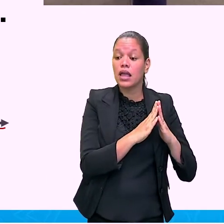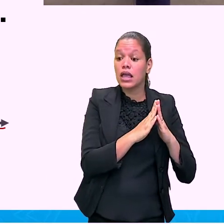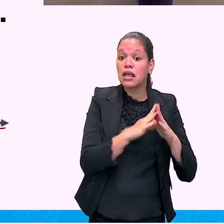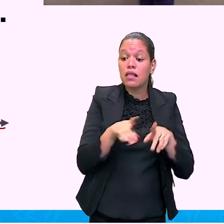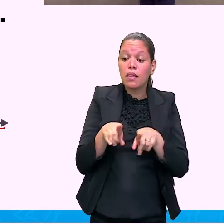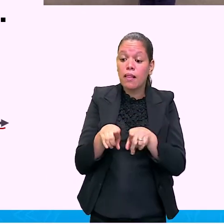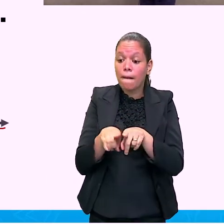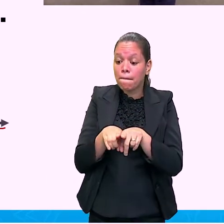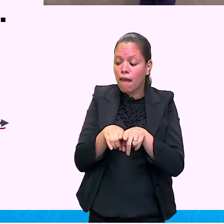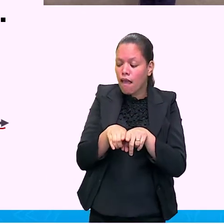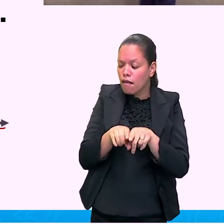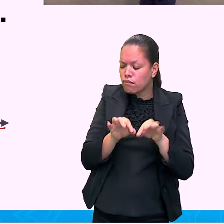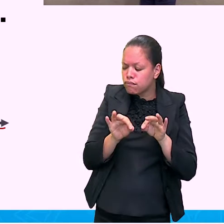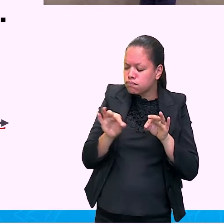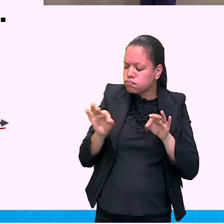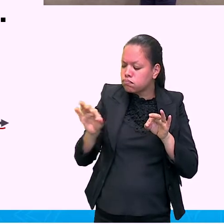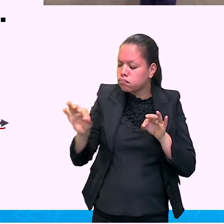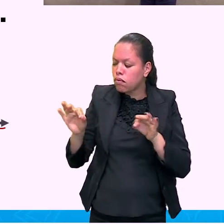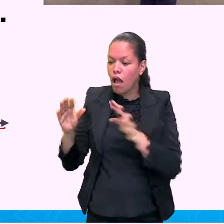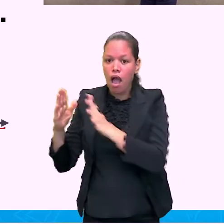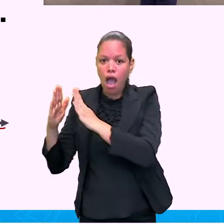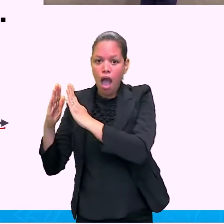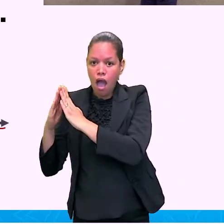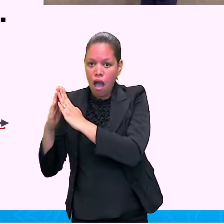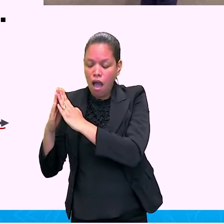a escola está lá no ponto B.